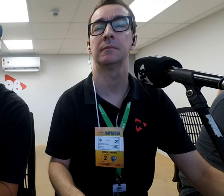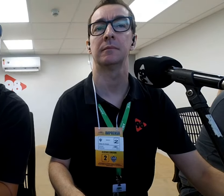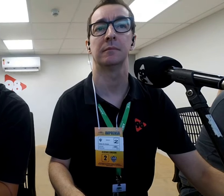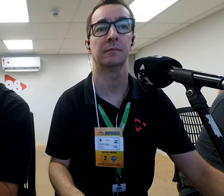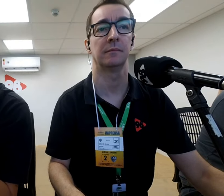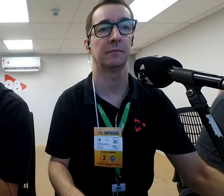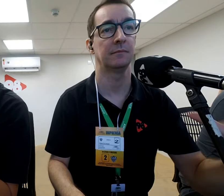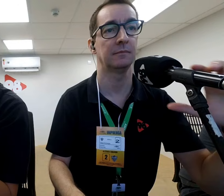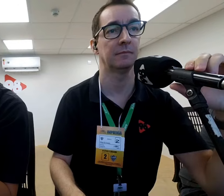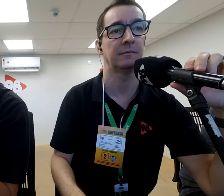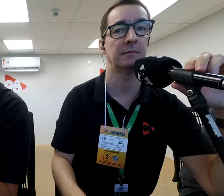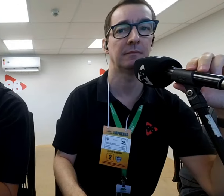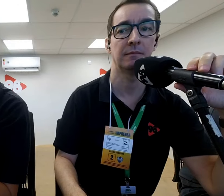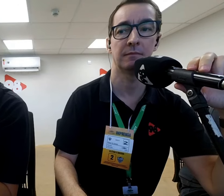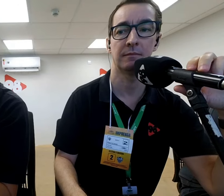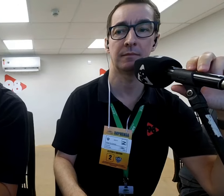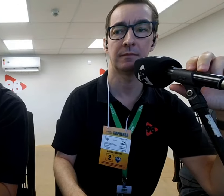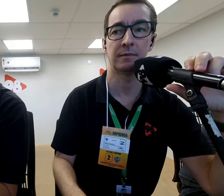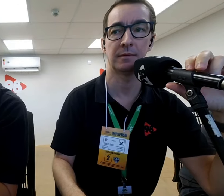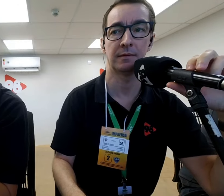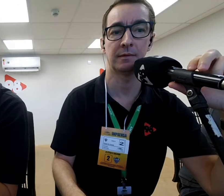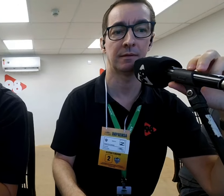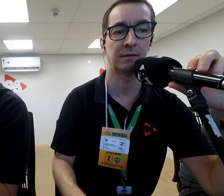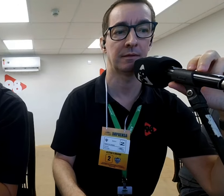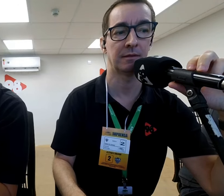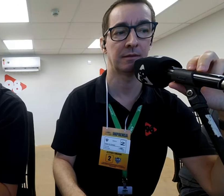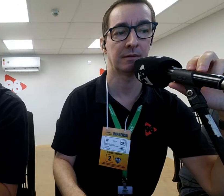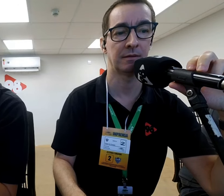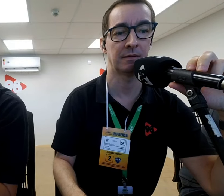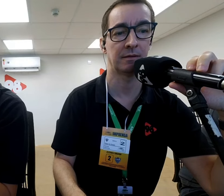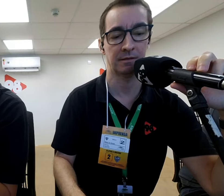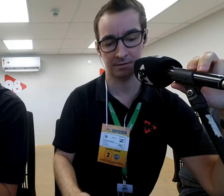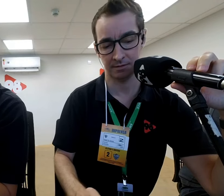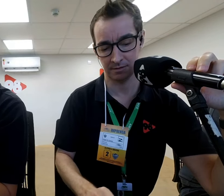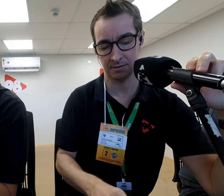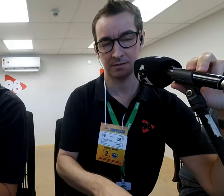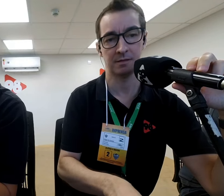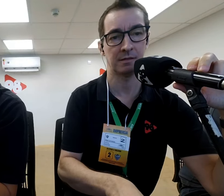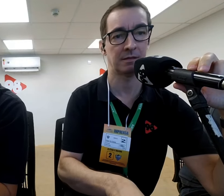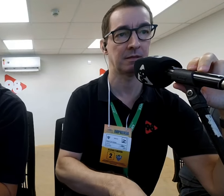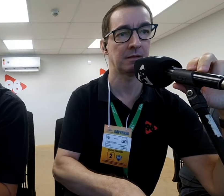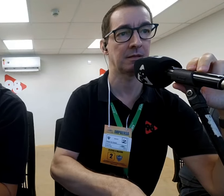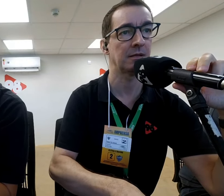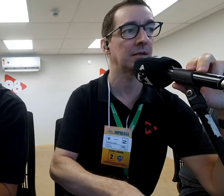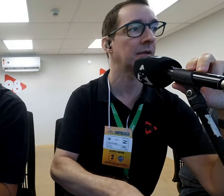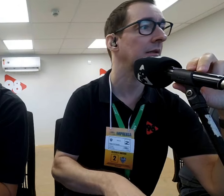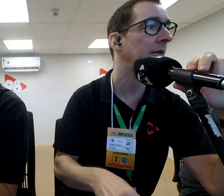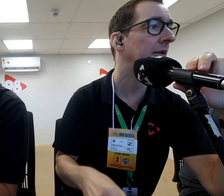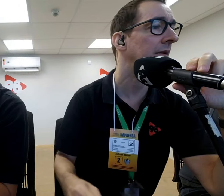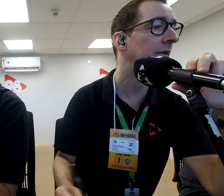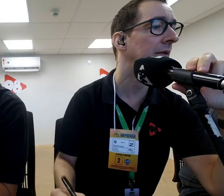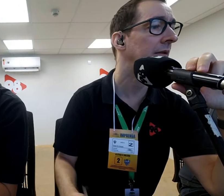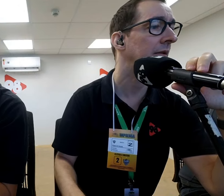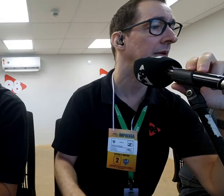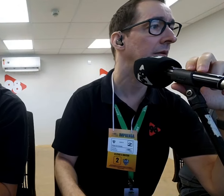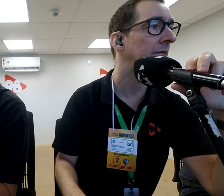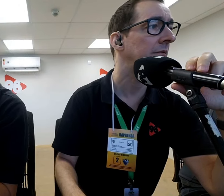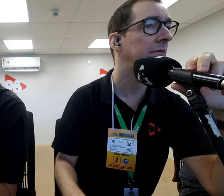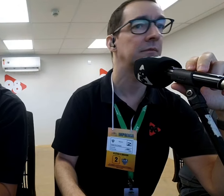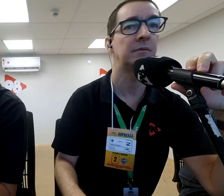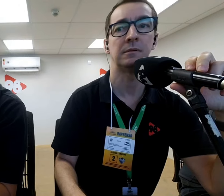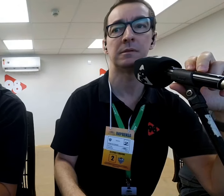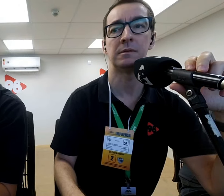ou não chama de sabirila auxiliado pelo Felipe Alan Costa e o Magno Arantes